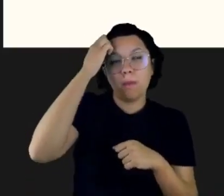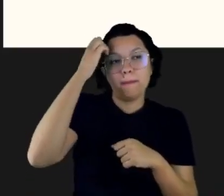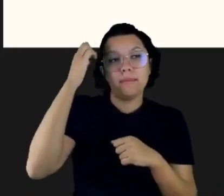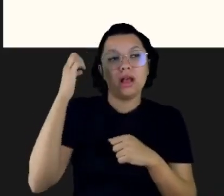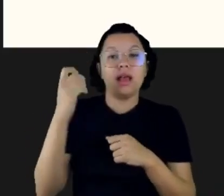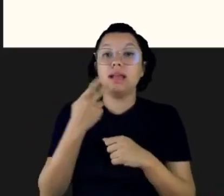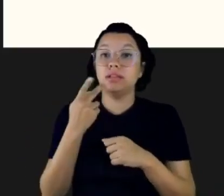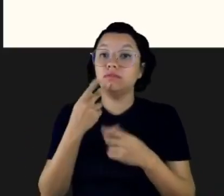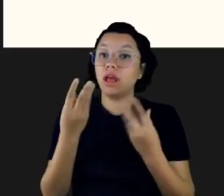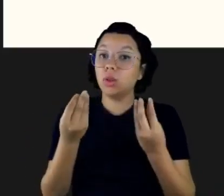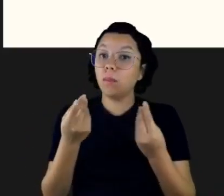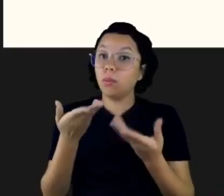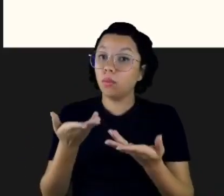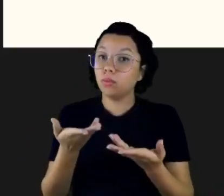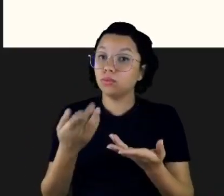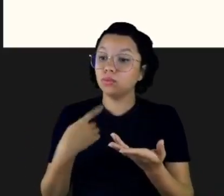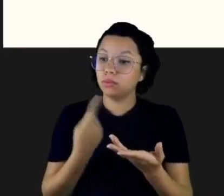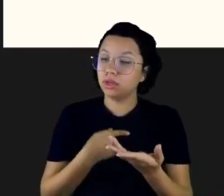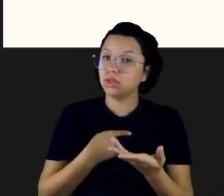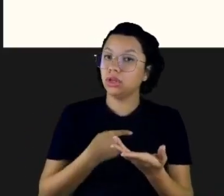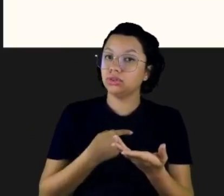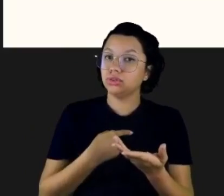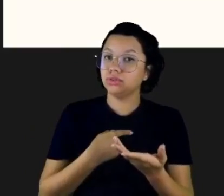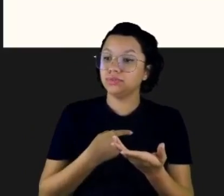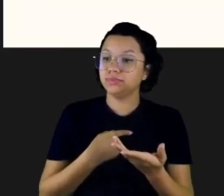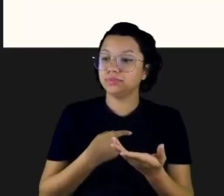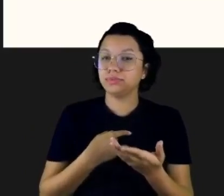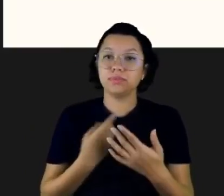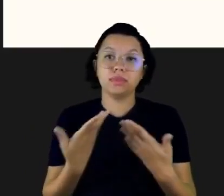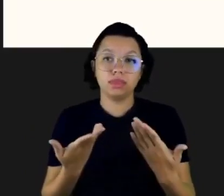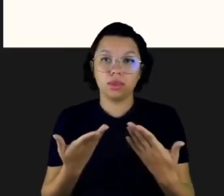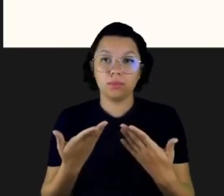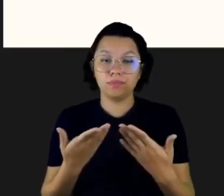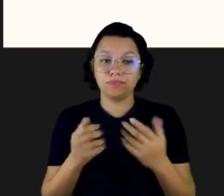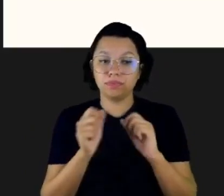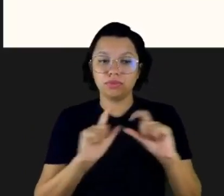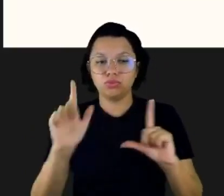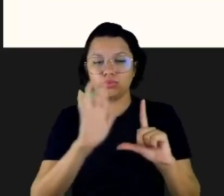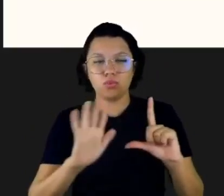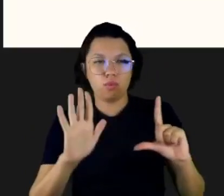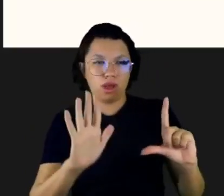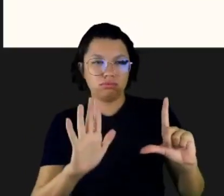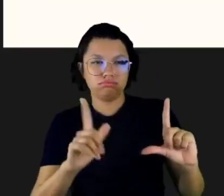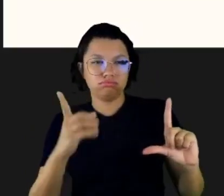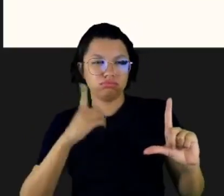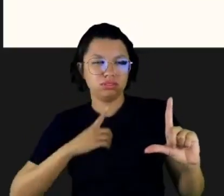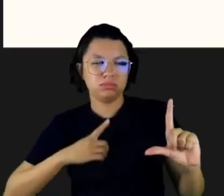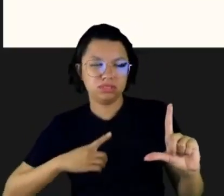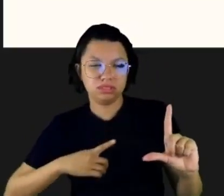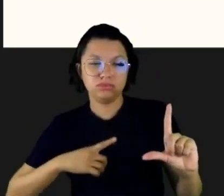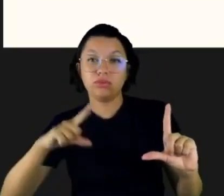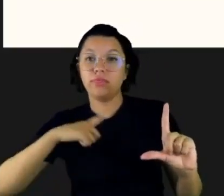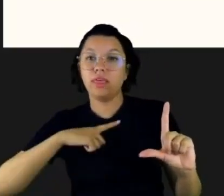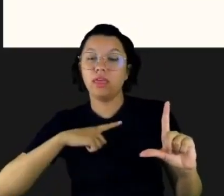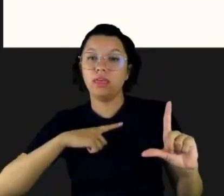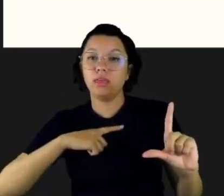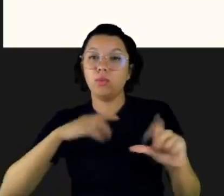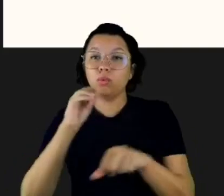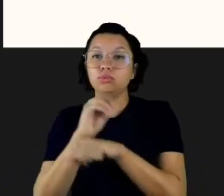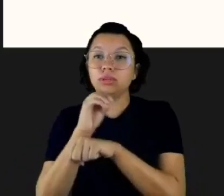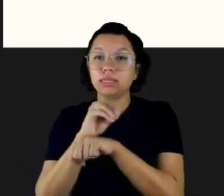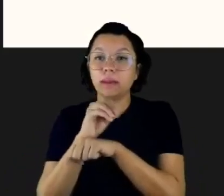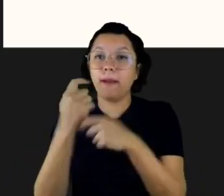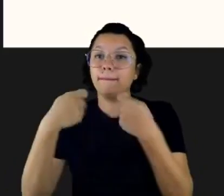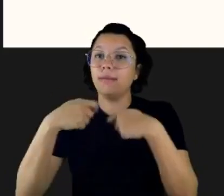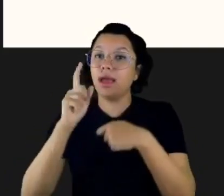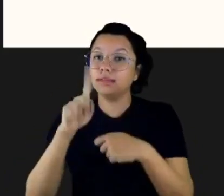muita frequência para a gente. Então, dentro de um quadro depressivo, a gente tem uma linha de tratamento que precisa